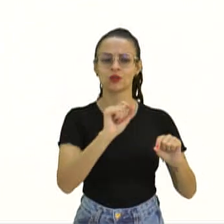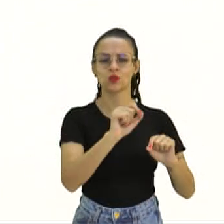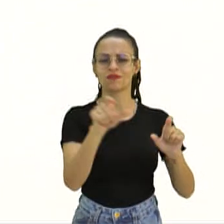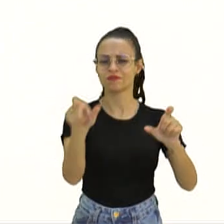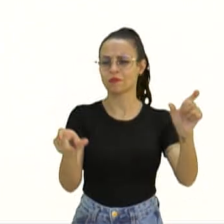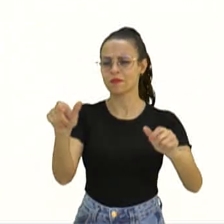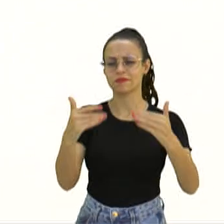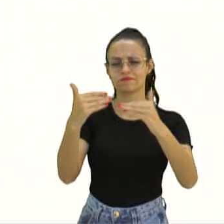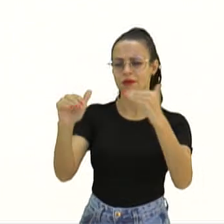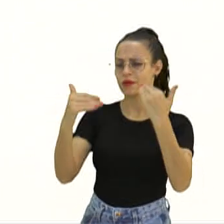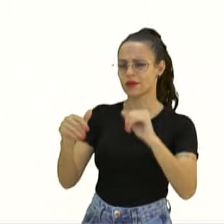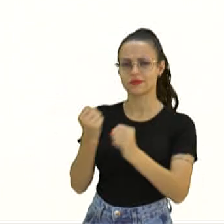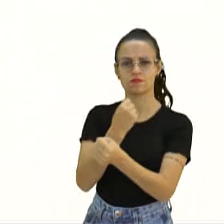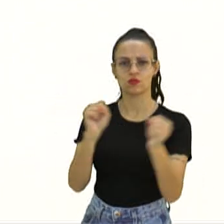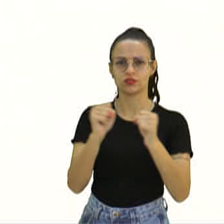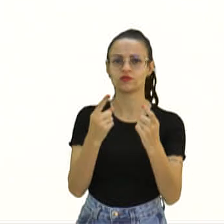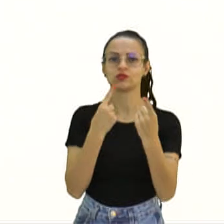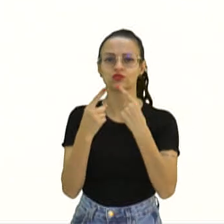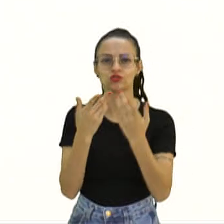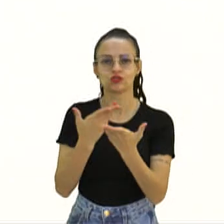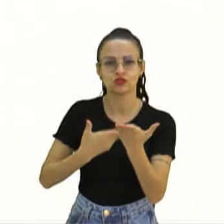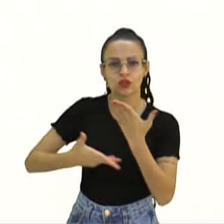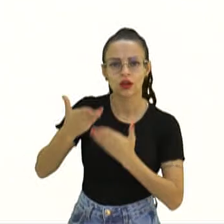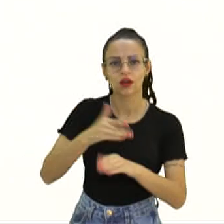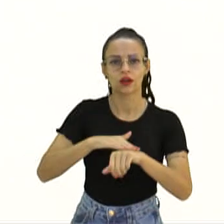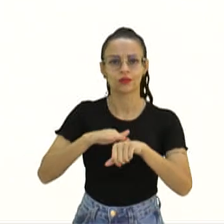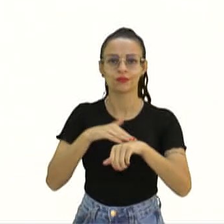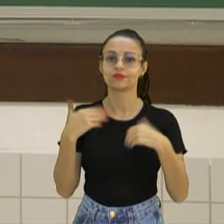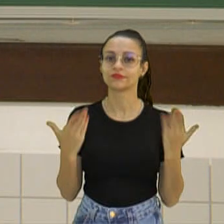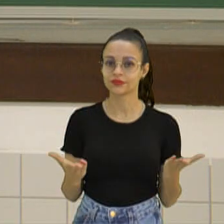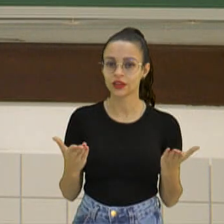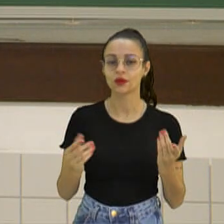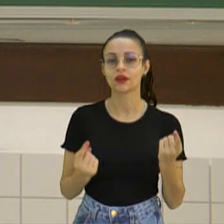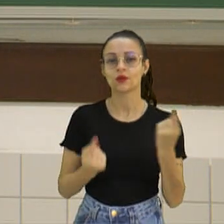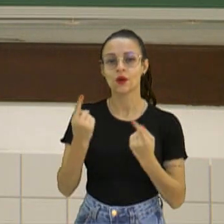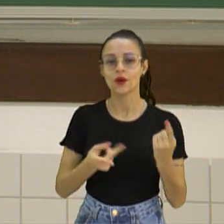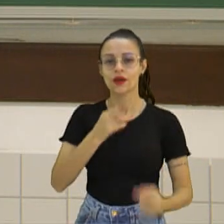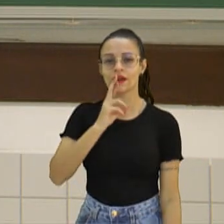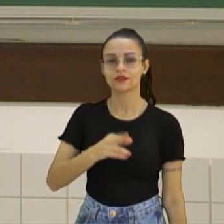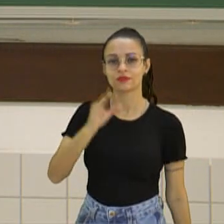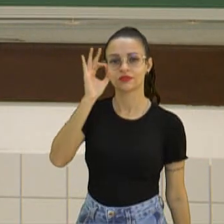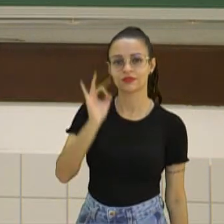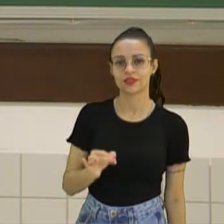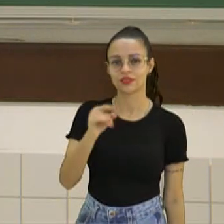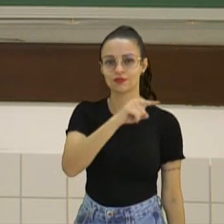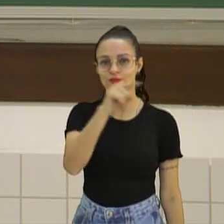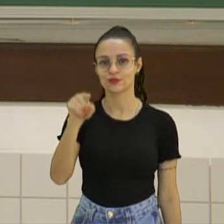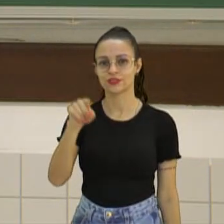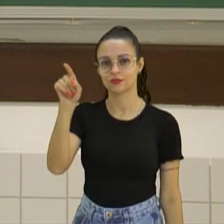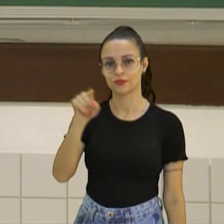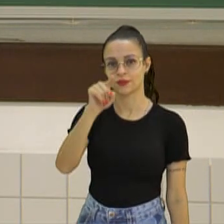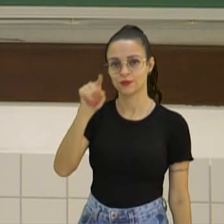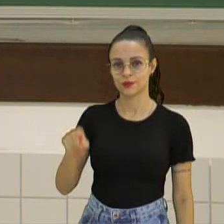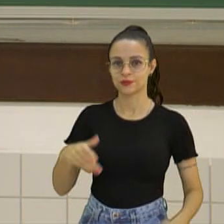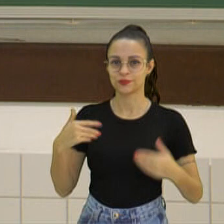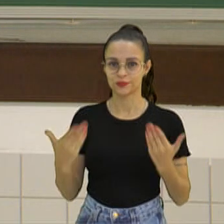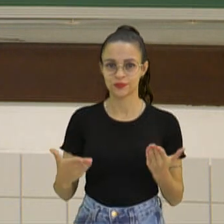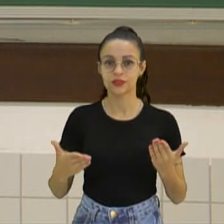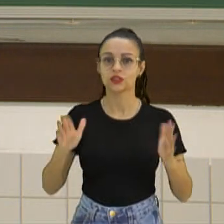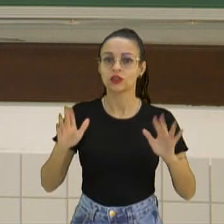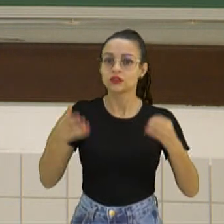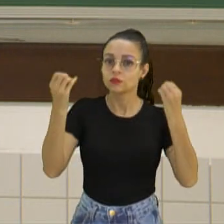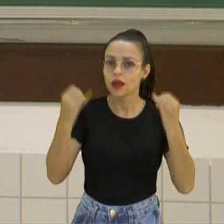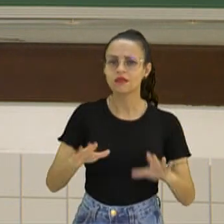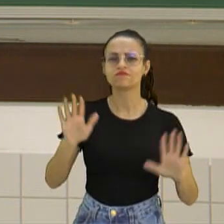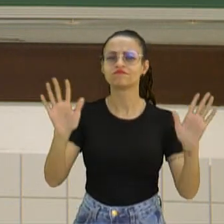dos outros tornando impossível o diálogo qual será a resposta correta Qual foi a alternativa que você marcou como eu já disse